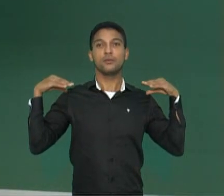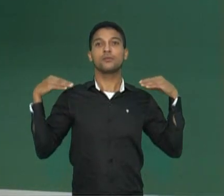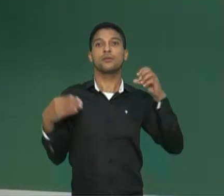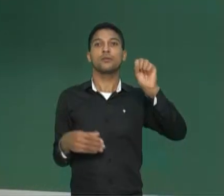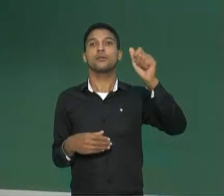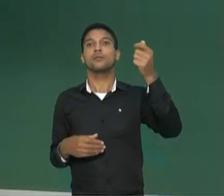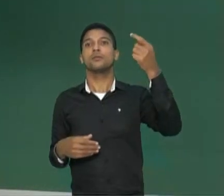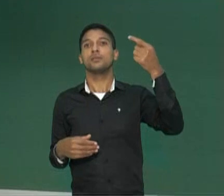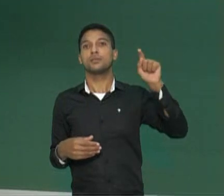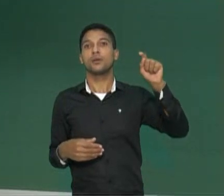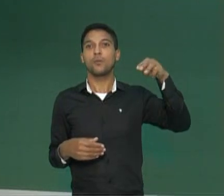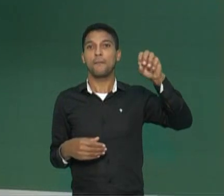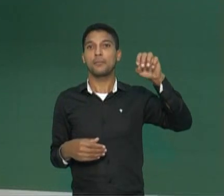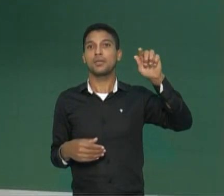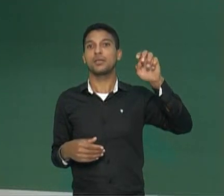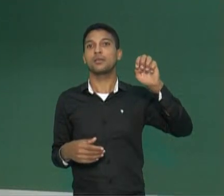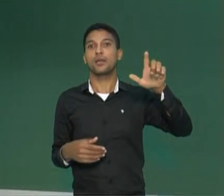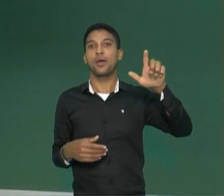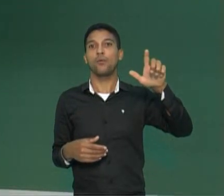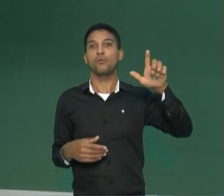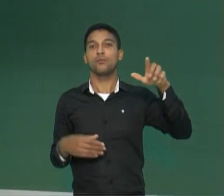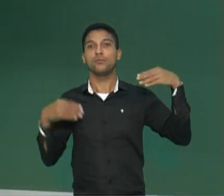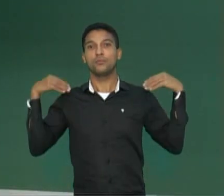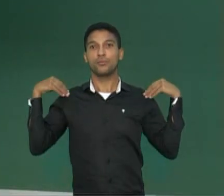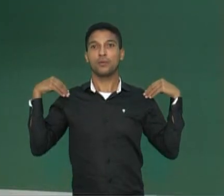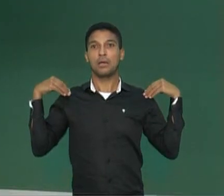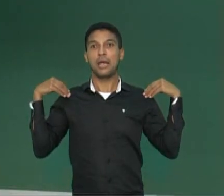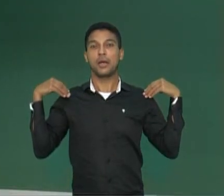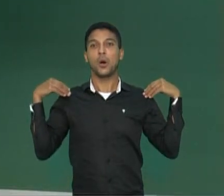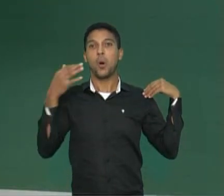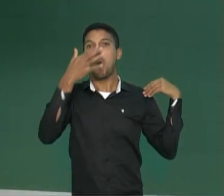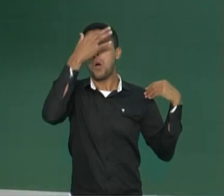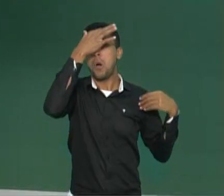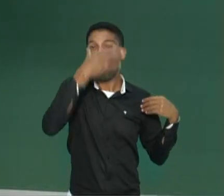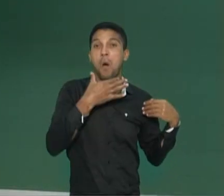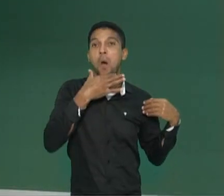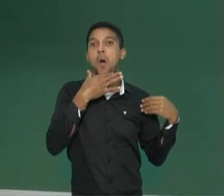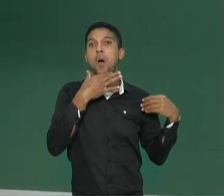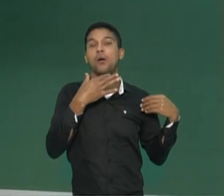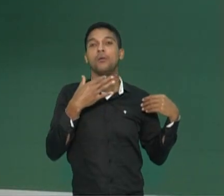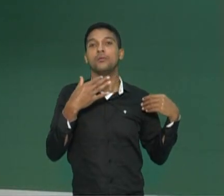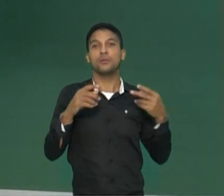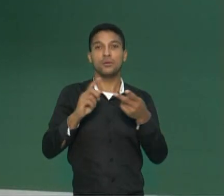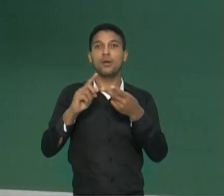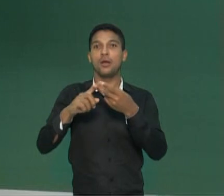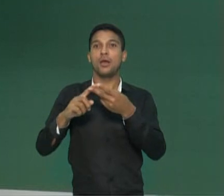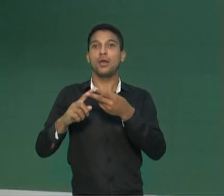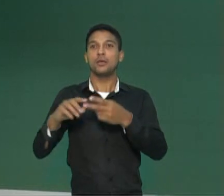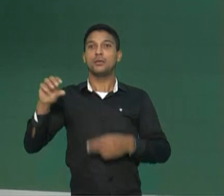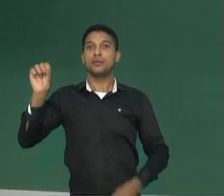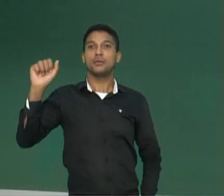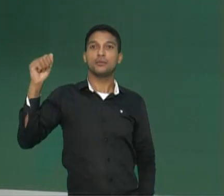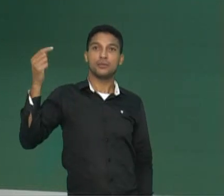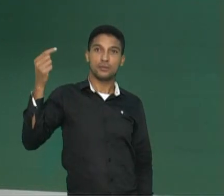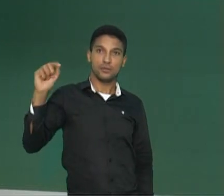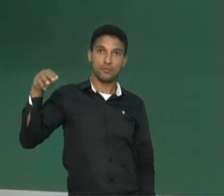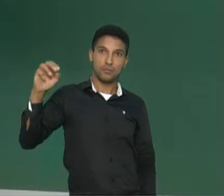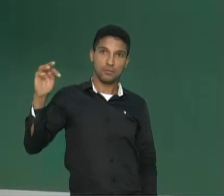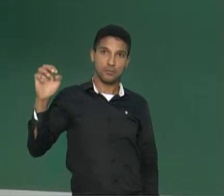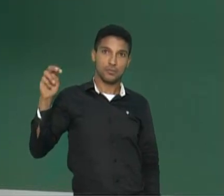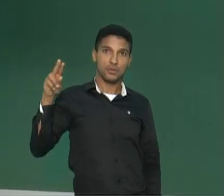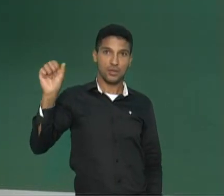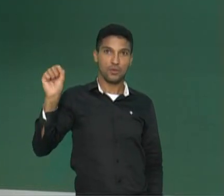Miguel, com cara de um homem, o São Mateus com cara de boi, por aí vai, que a gente estudou lá, né? Que